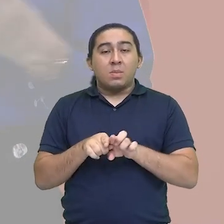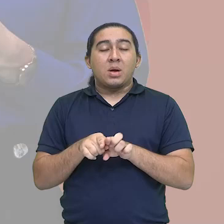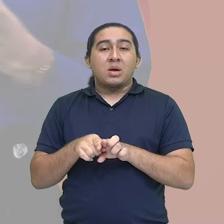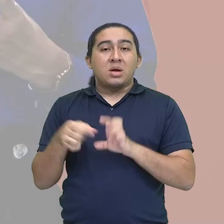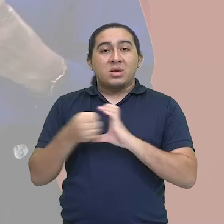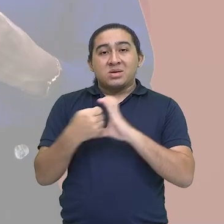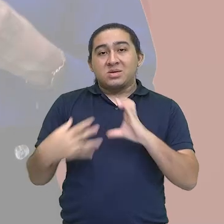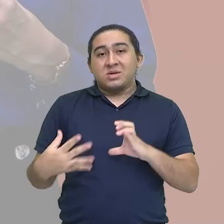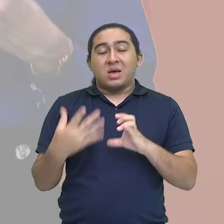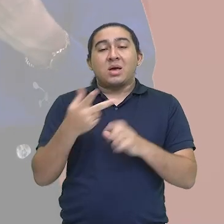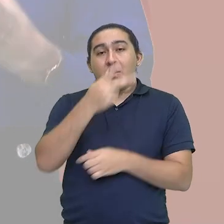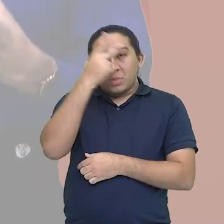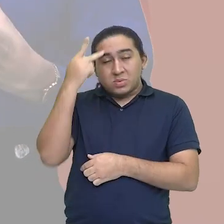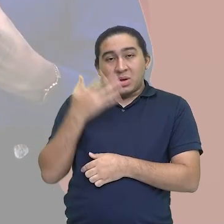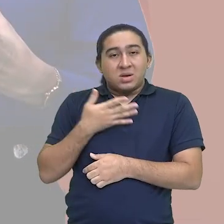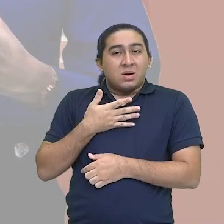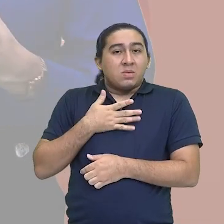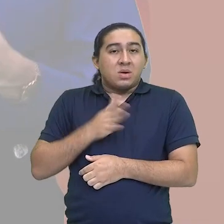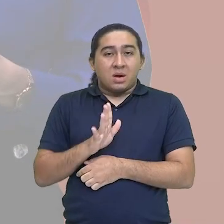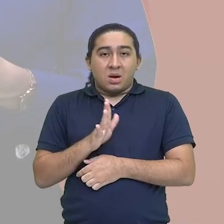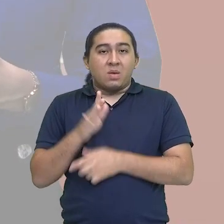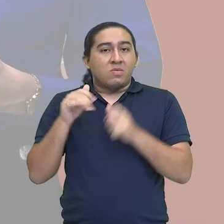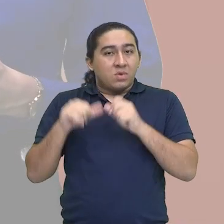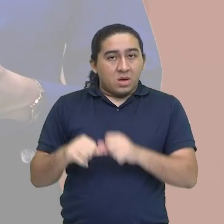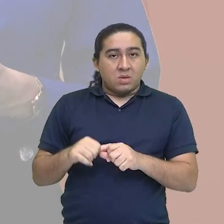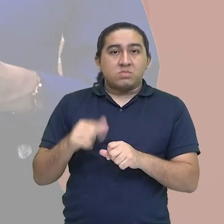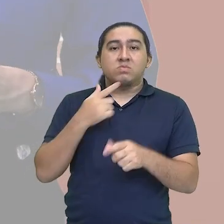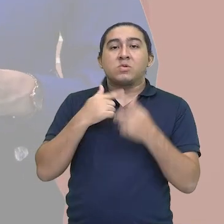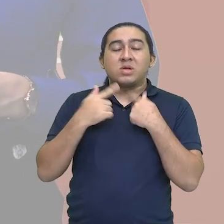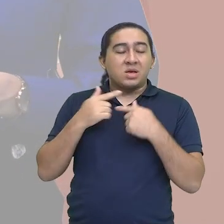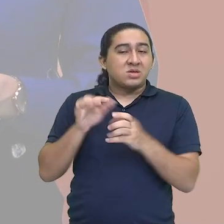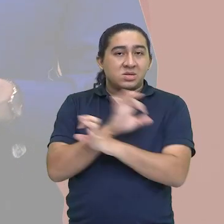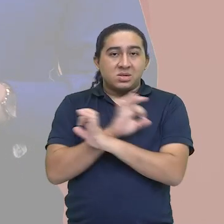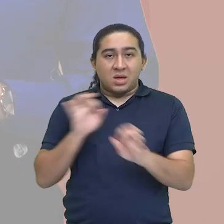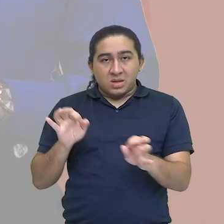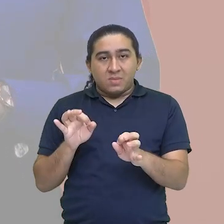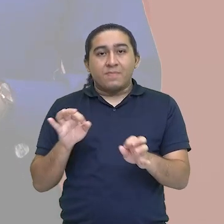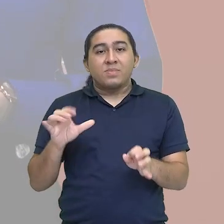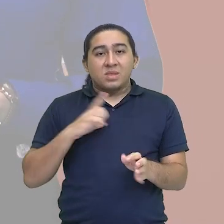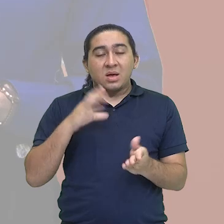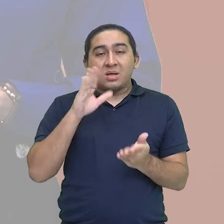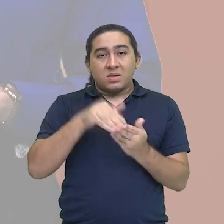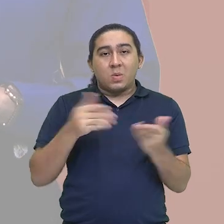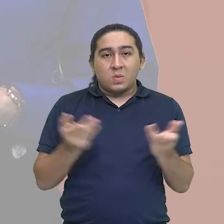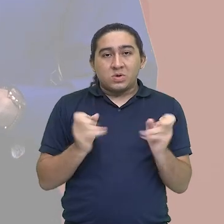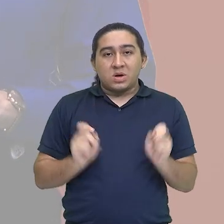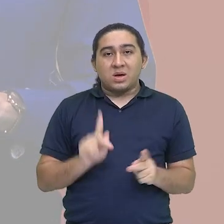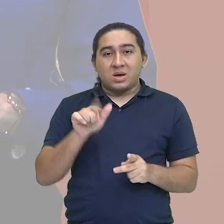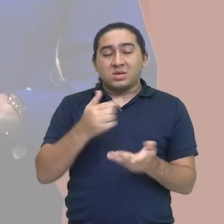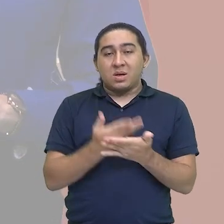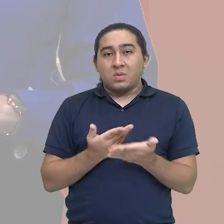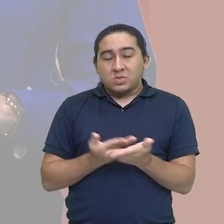e tivesse, né, e que tem até hoje, né, esses fluxos migratórios aí no mundo. Então essa foi